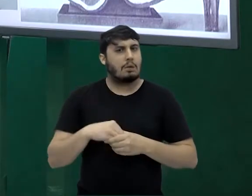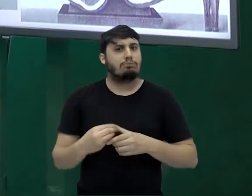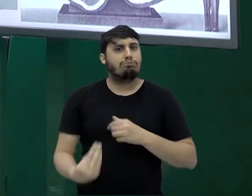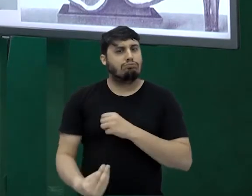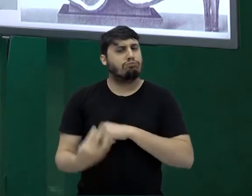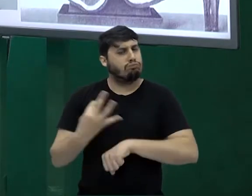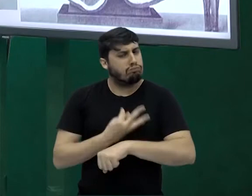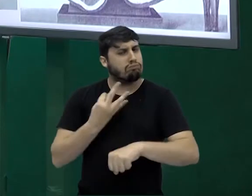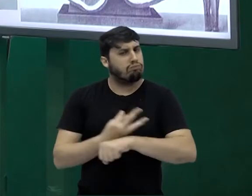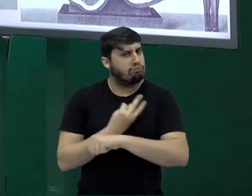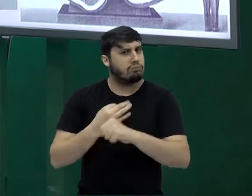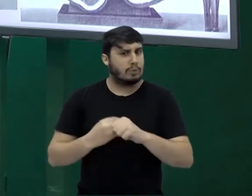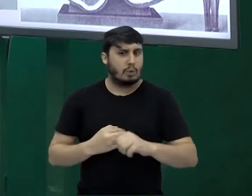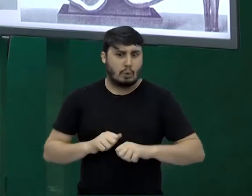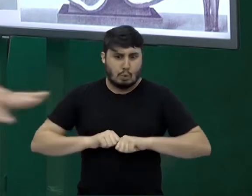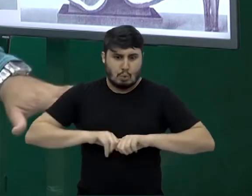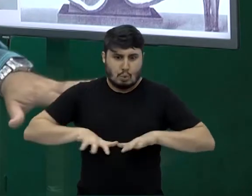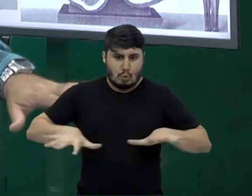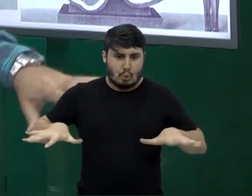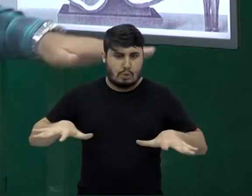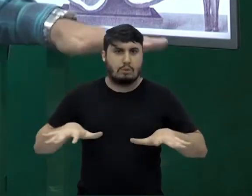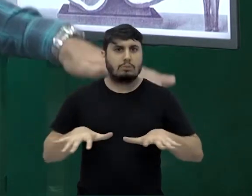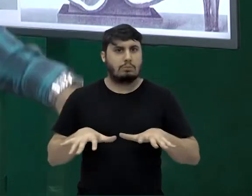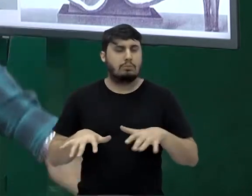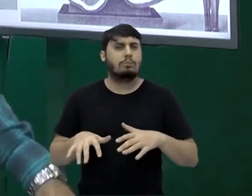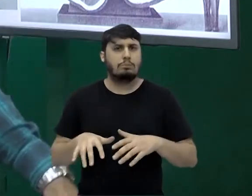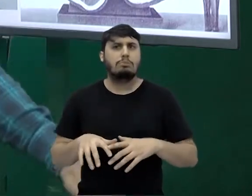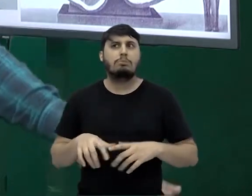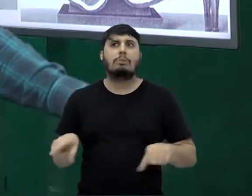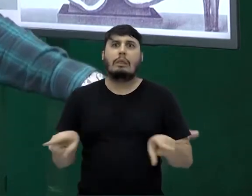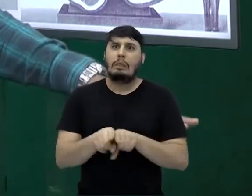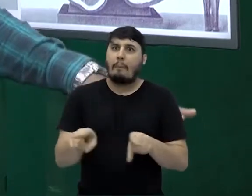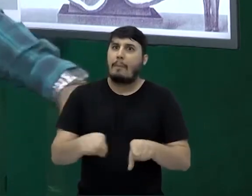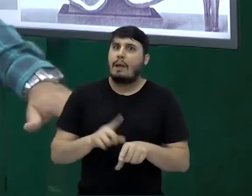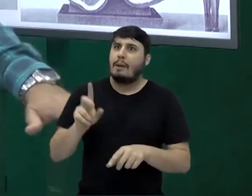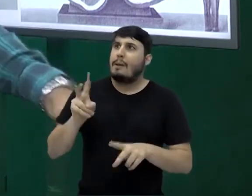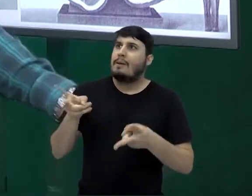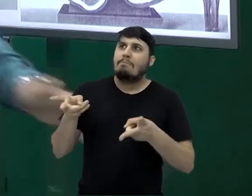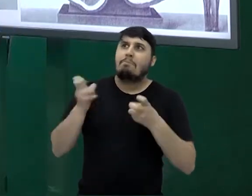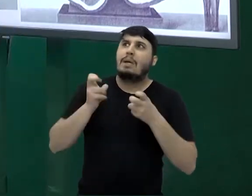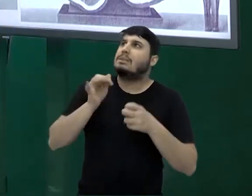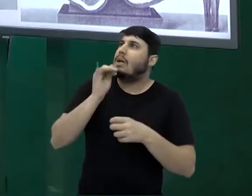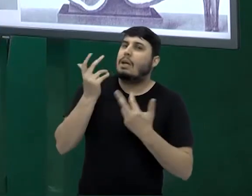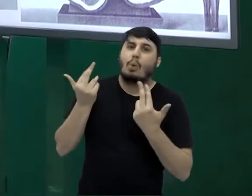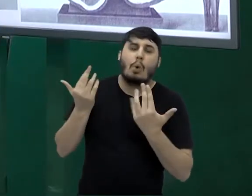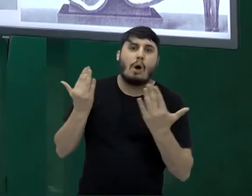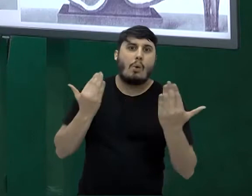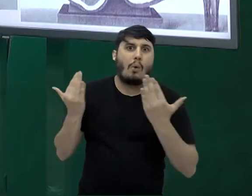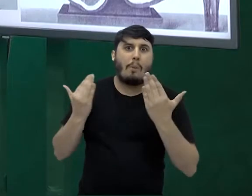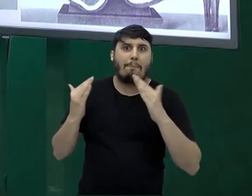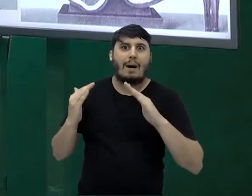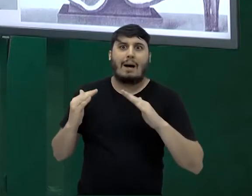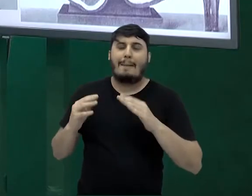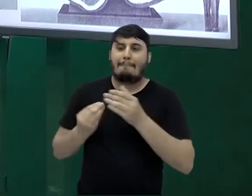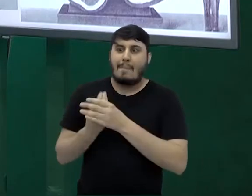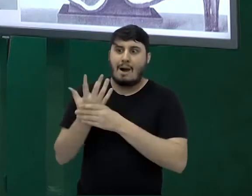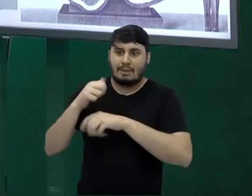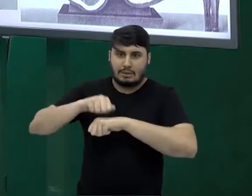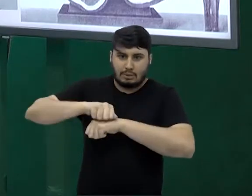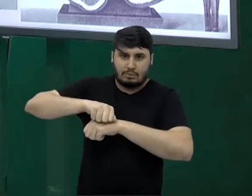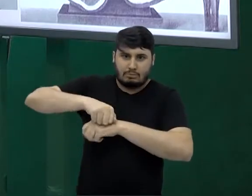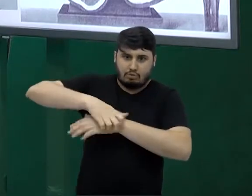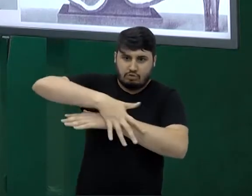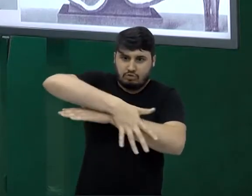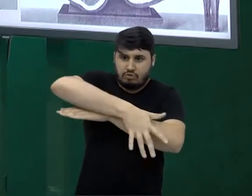os órgãos e estruturas internas, você sai de uma samambaia que não consegue sair de 30 centímetros da casa de tia Luzia e você vai para uma sequoia de